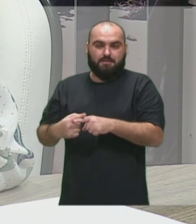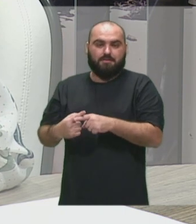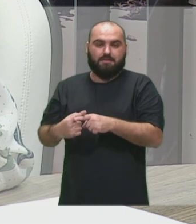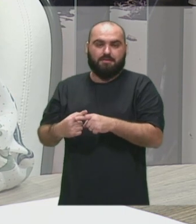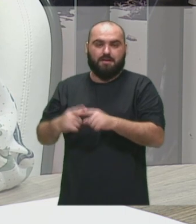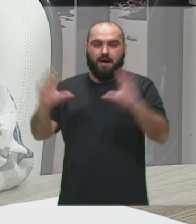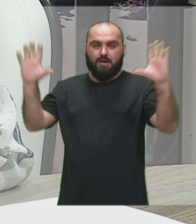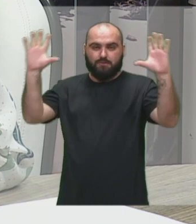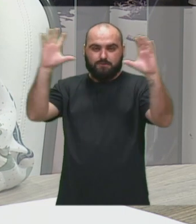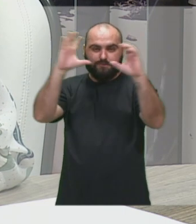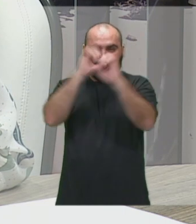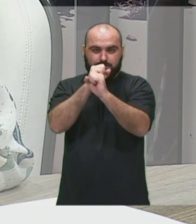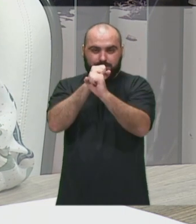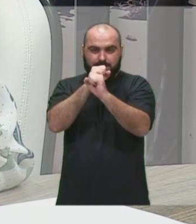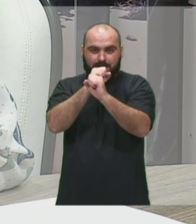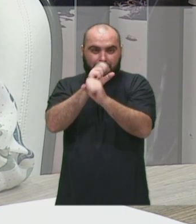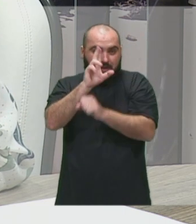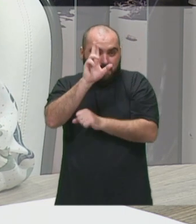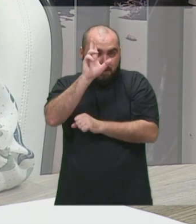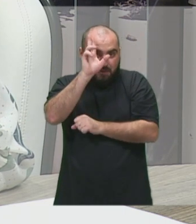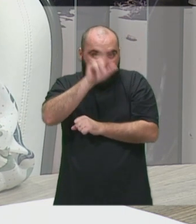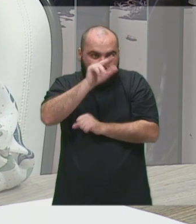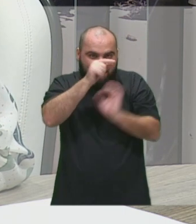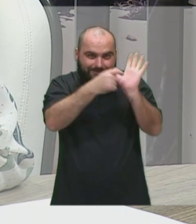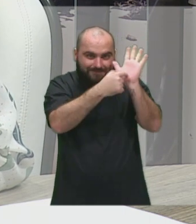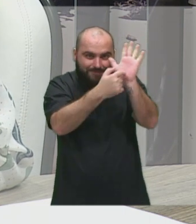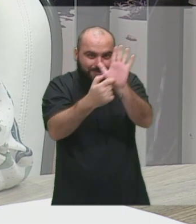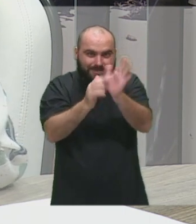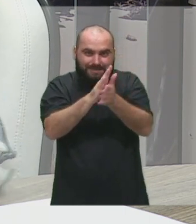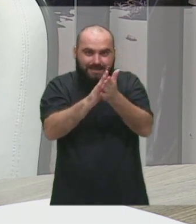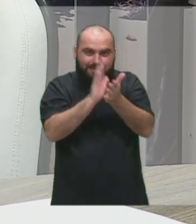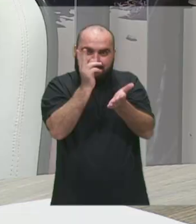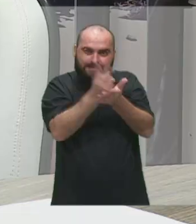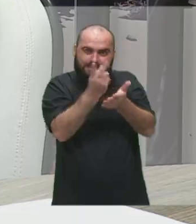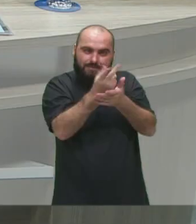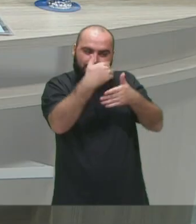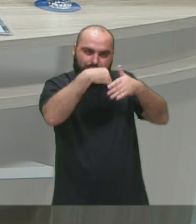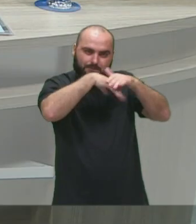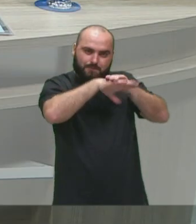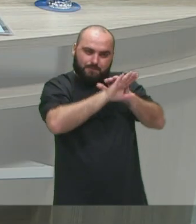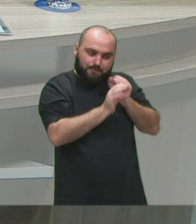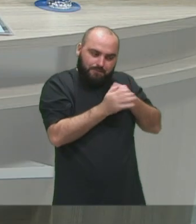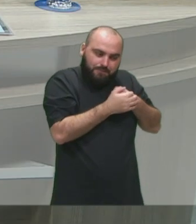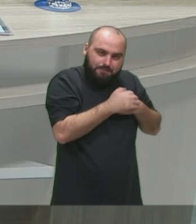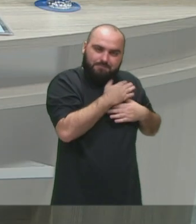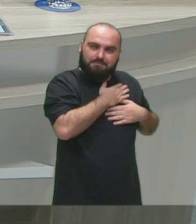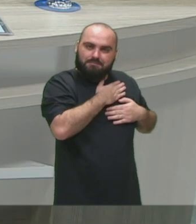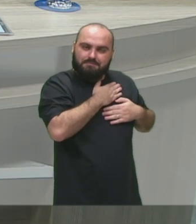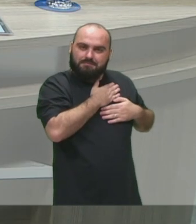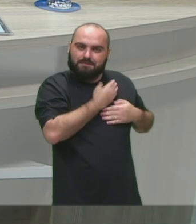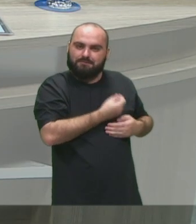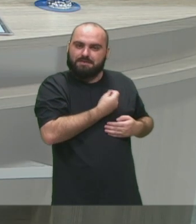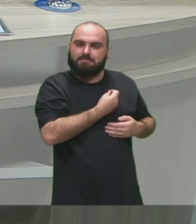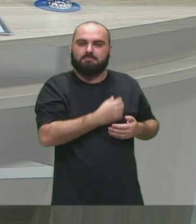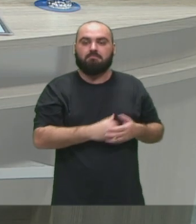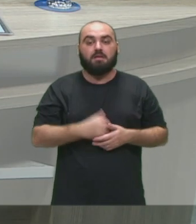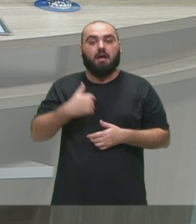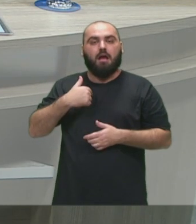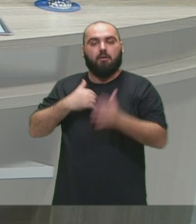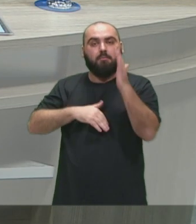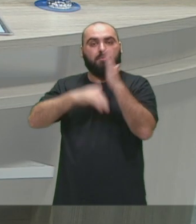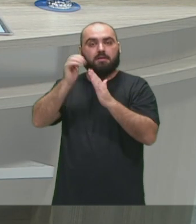escuro, escondido. Eu nunca havia trazido isso à tona, nunca tinha tornado público a minha história. E eu pintei essa obra